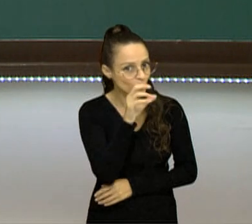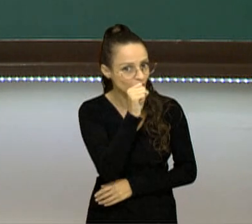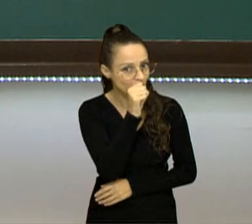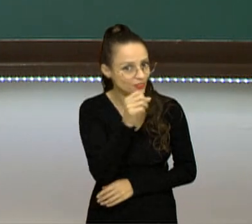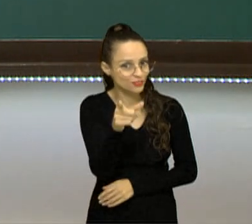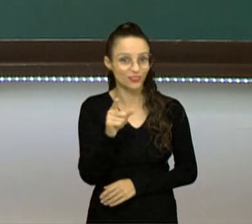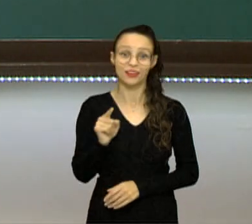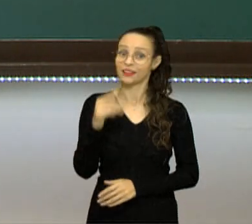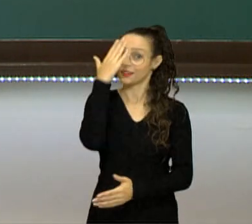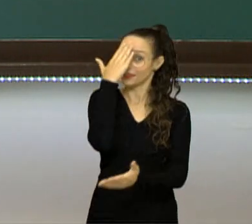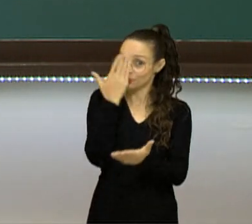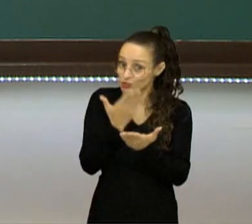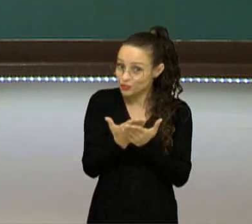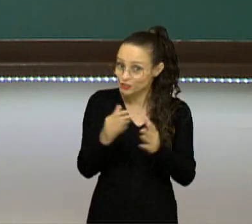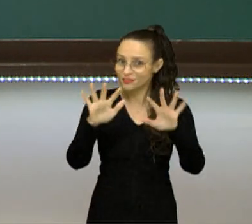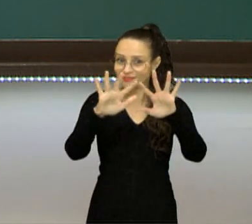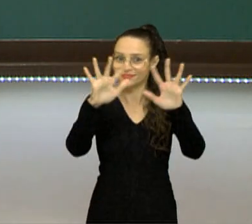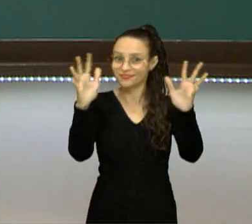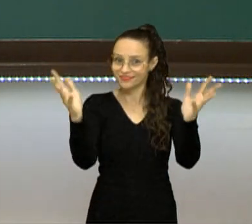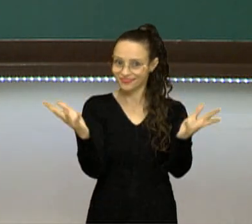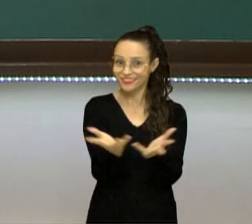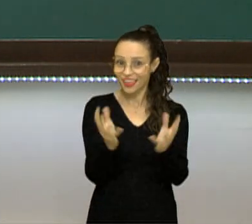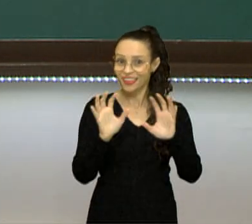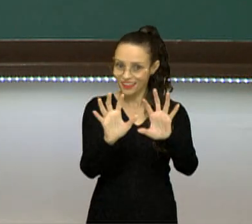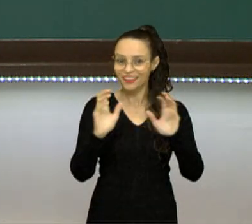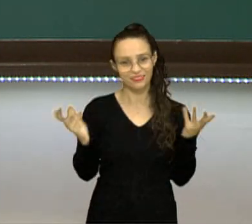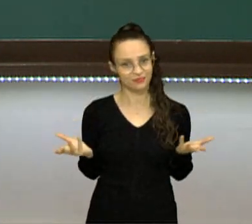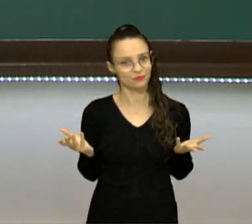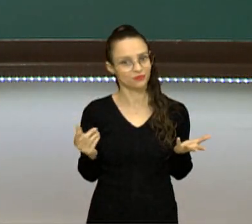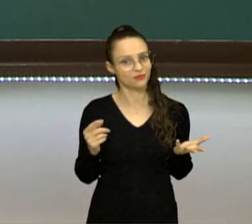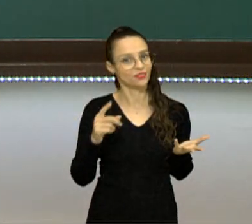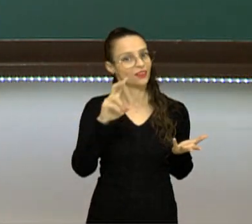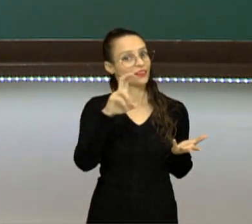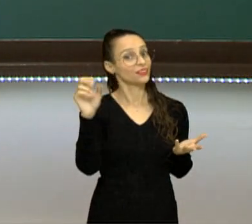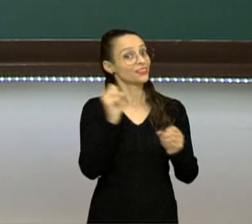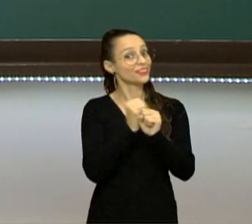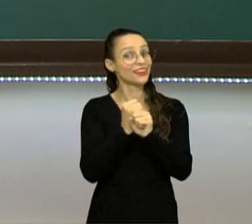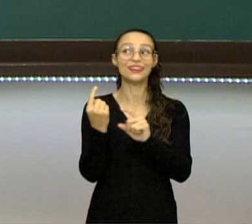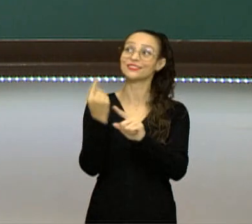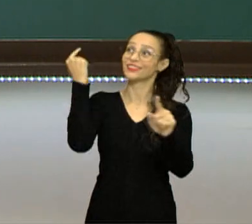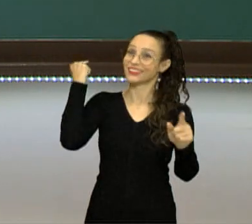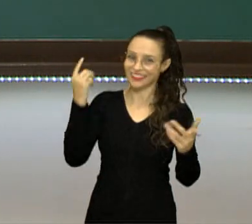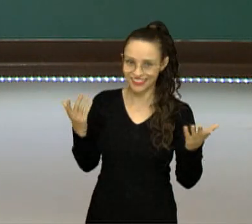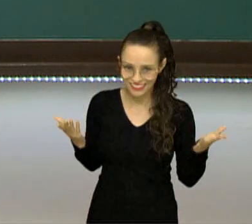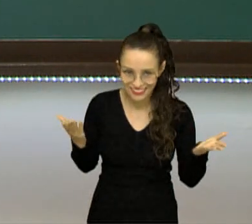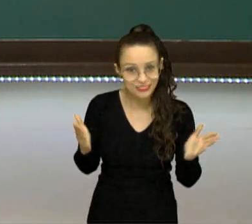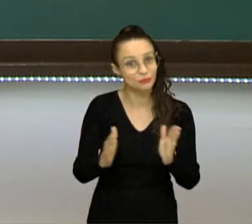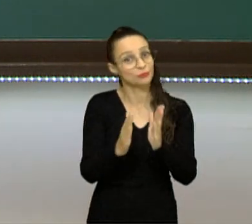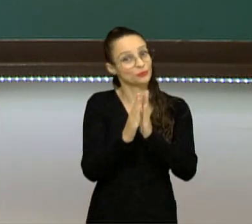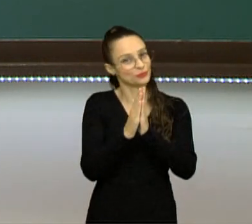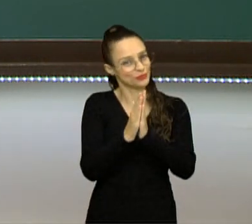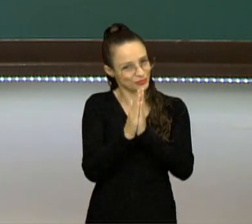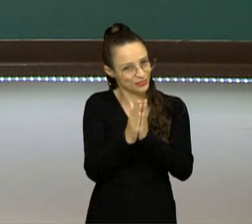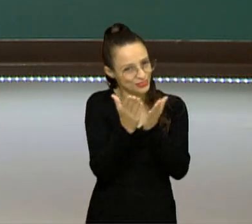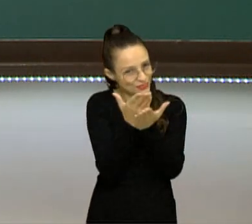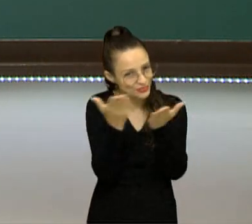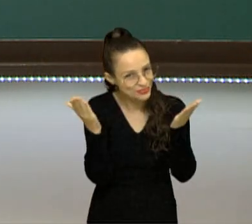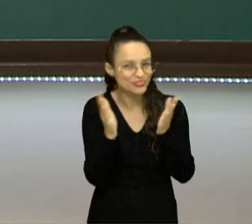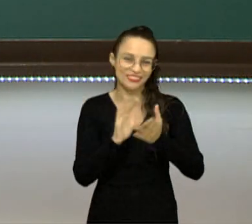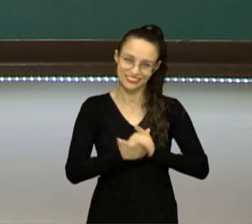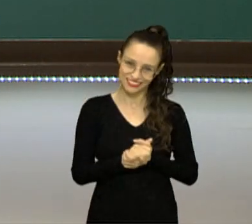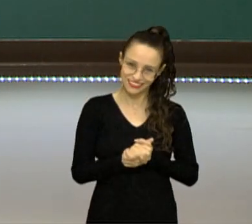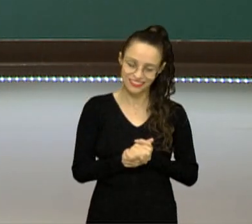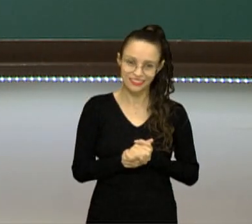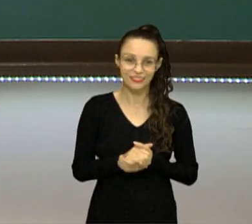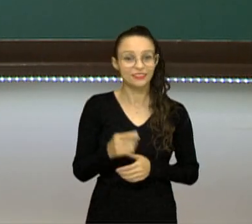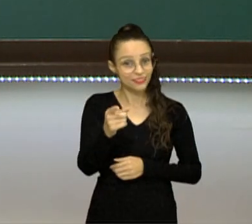ele acredita que a Terra é redonda, isso há 500 anos atrás, por favor, redes sociais. E